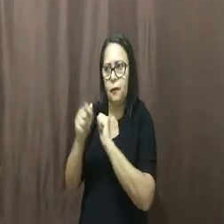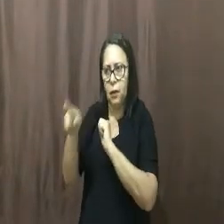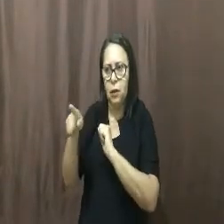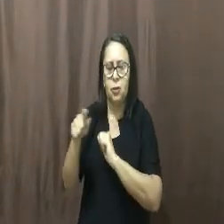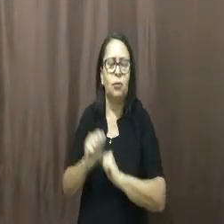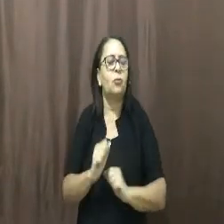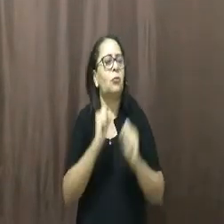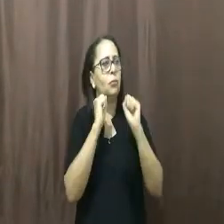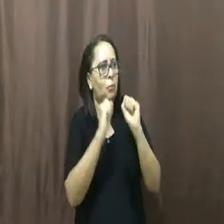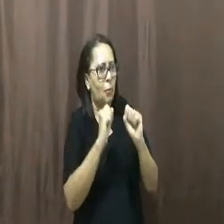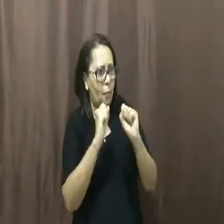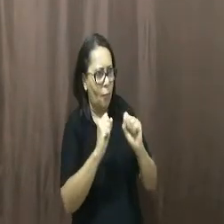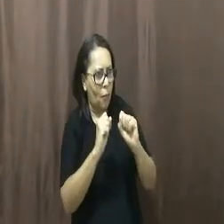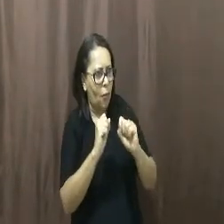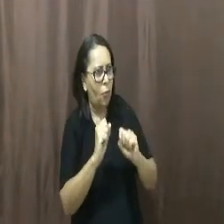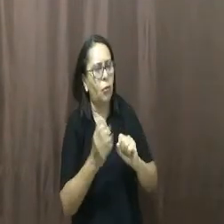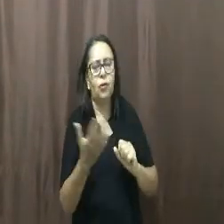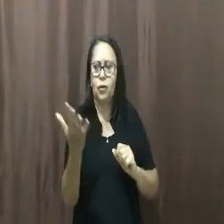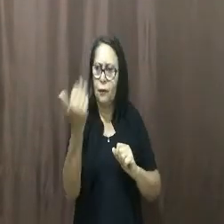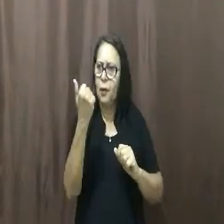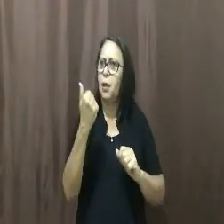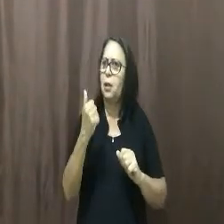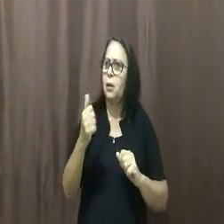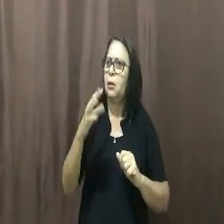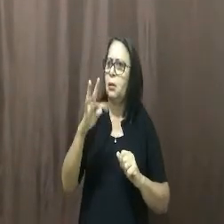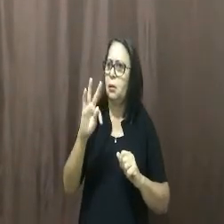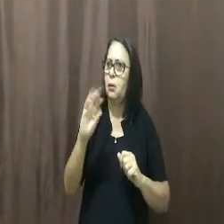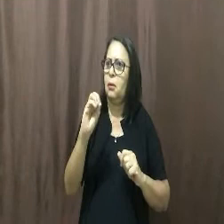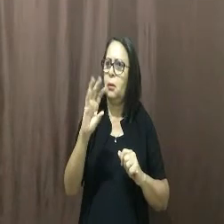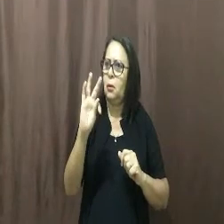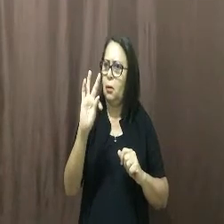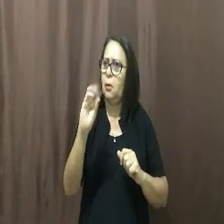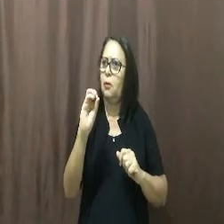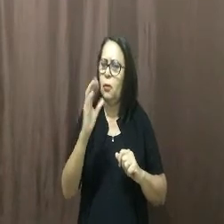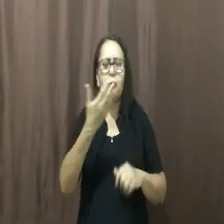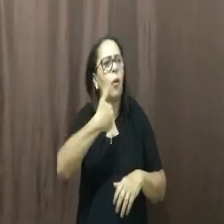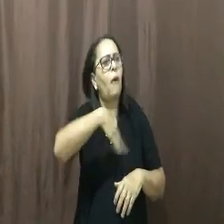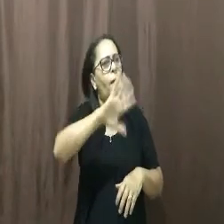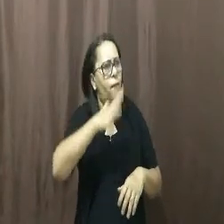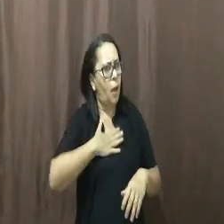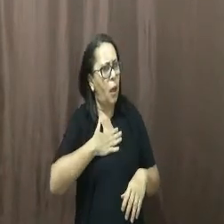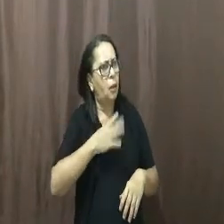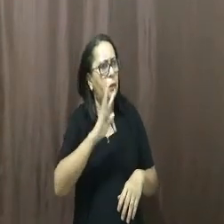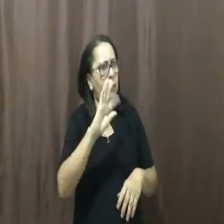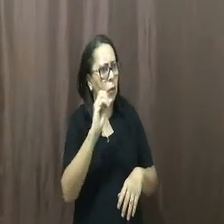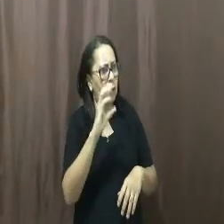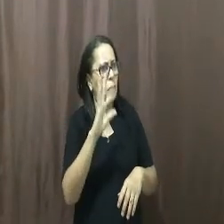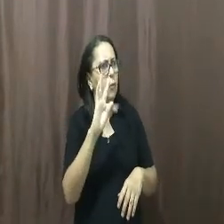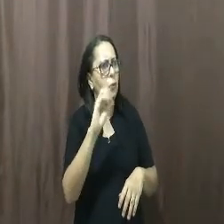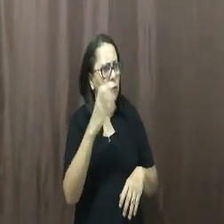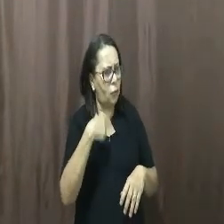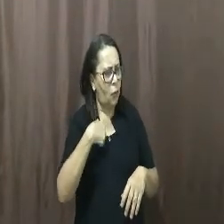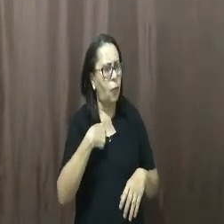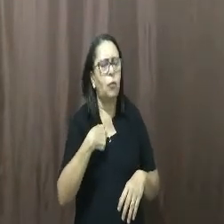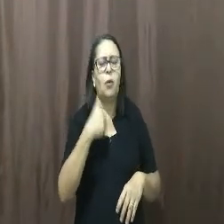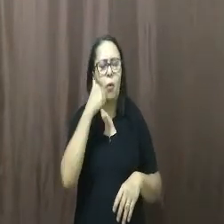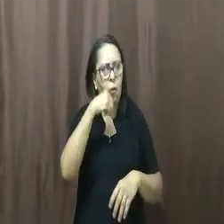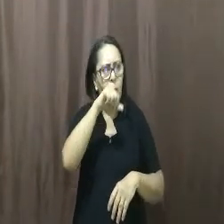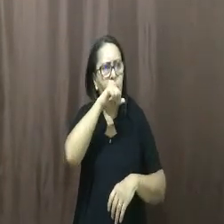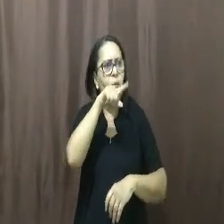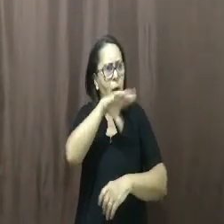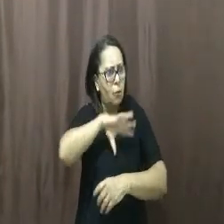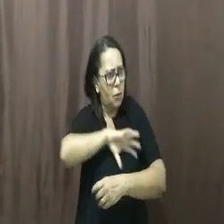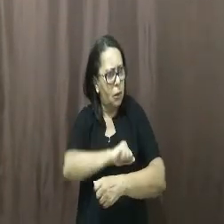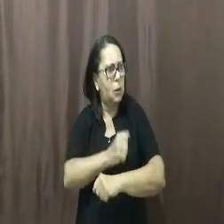menino aí. Anda. Vai, meu Totó. Vai. Meu Totó tá precisando de cuidados.